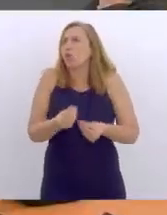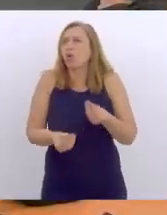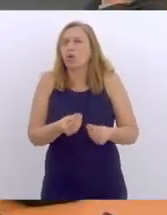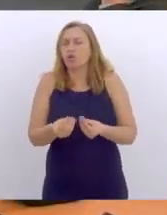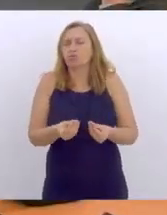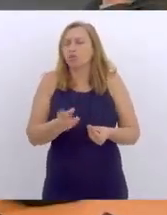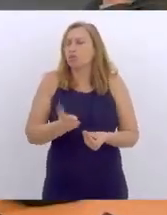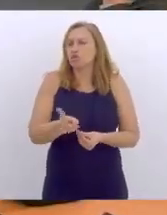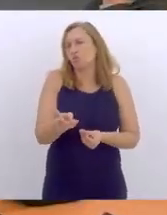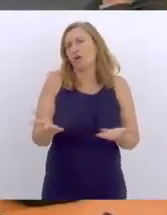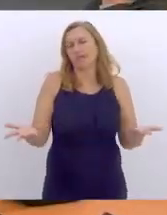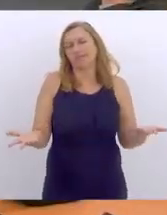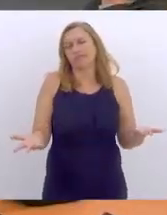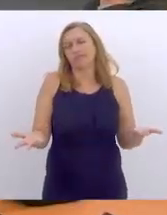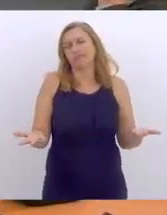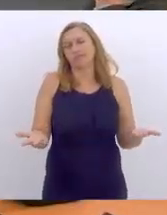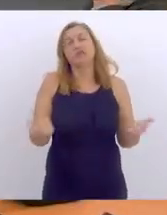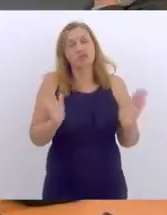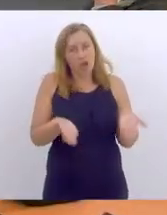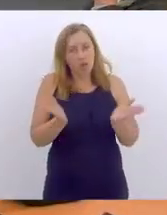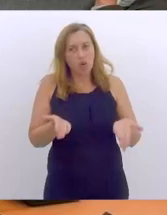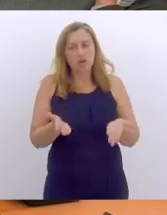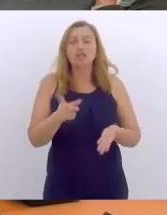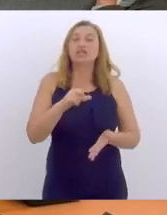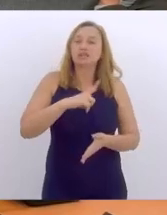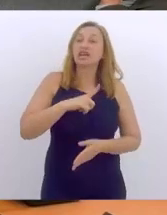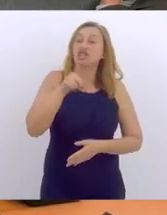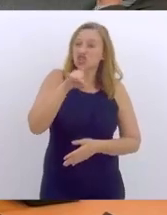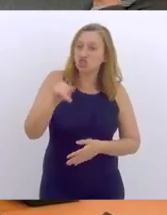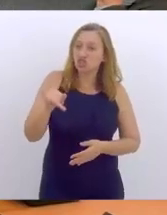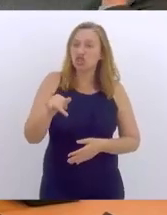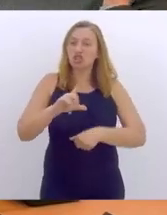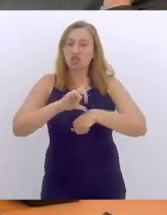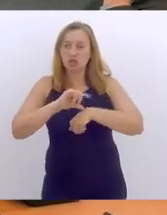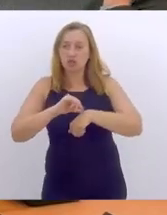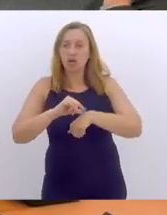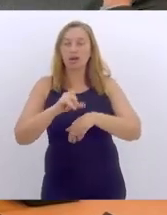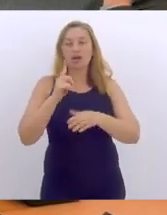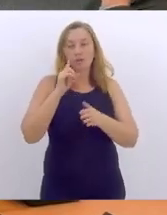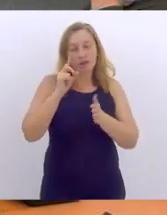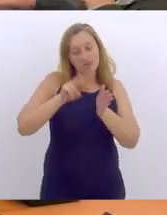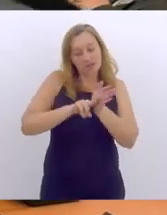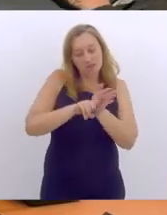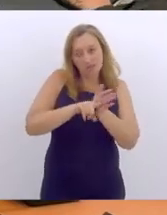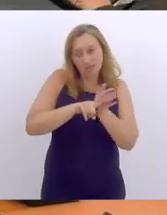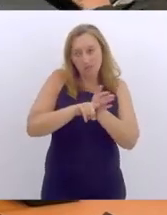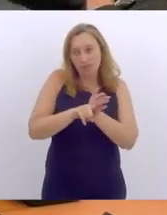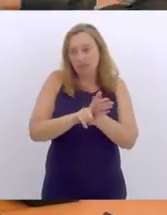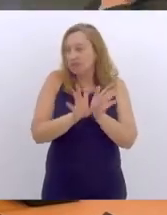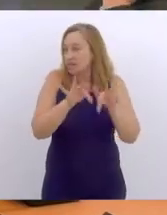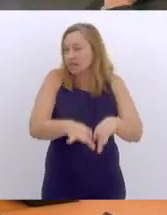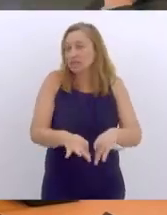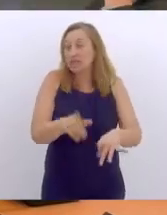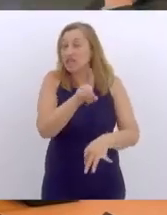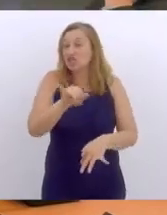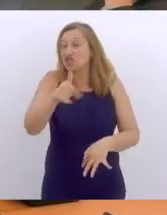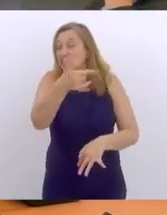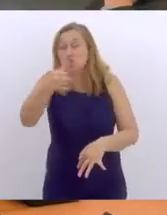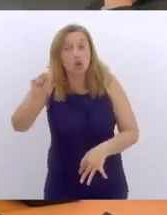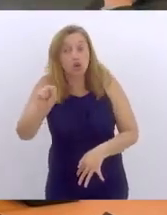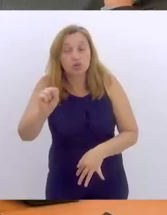TAC se manter. E agora ele tem dia e hora para começar a ser revisto e enterrado, que é dia 28.